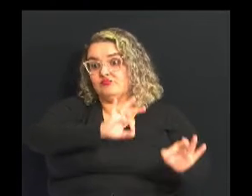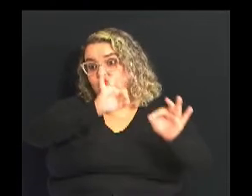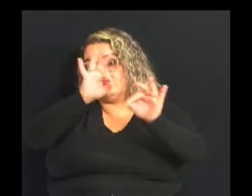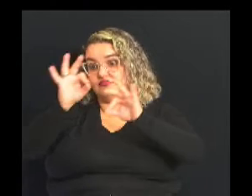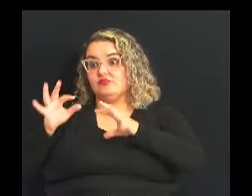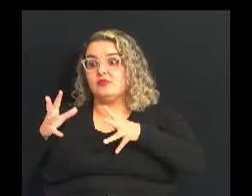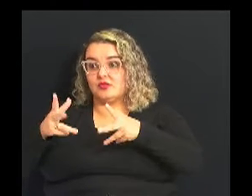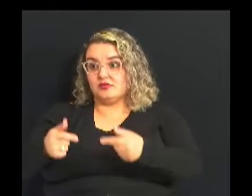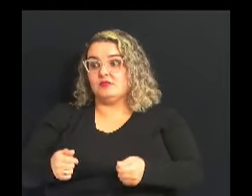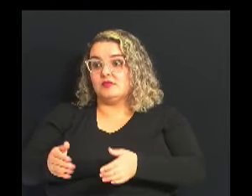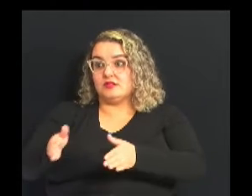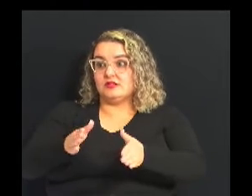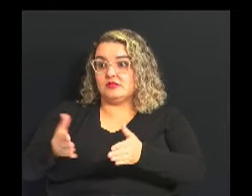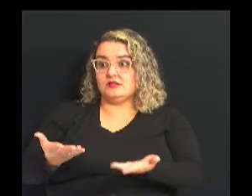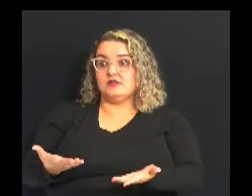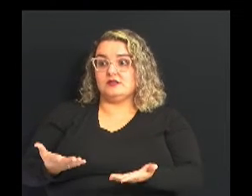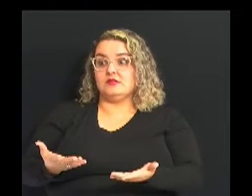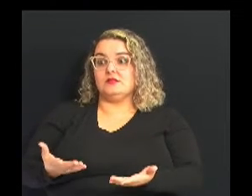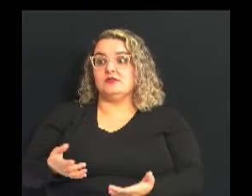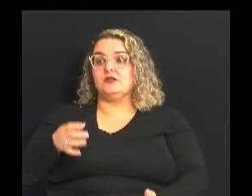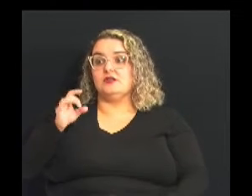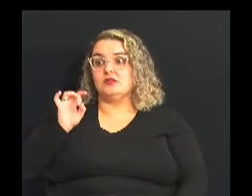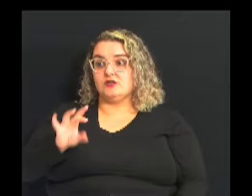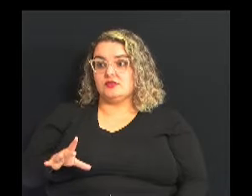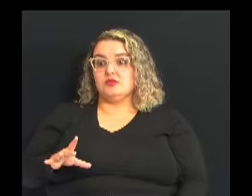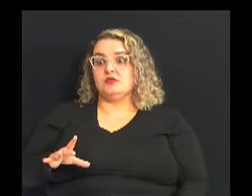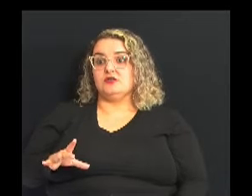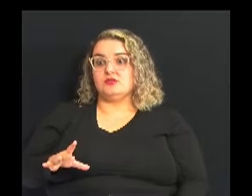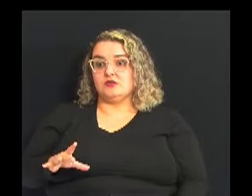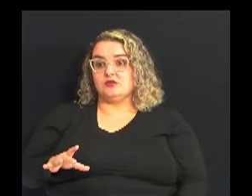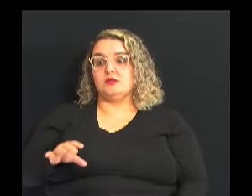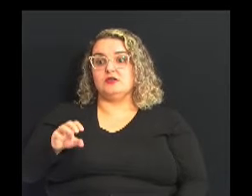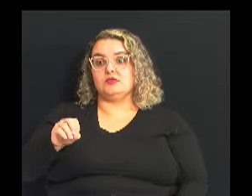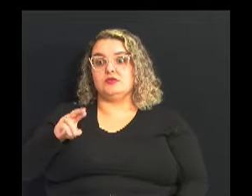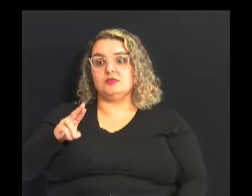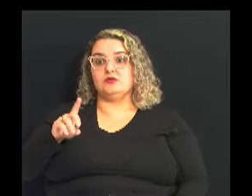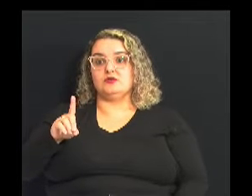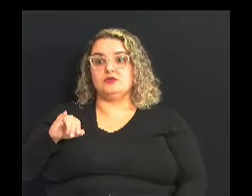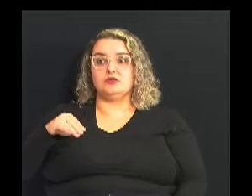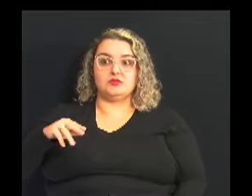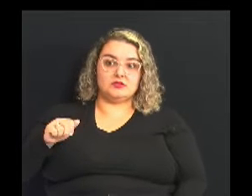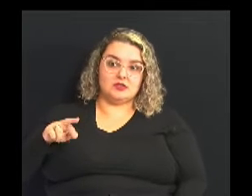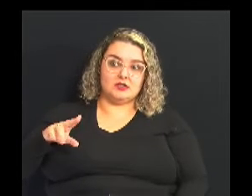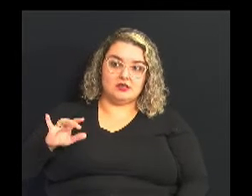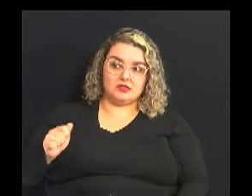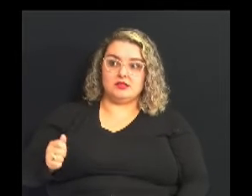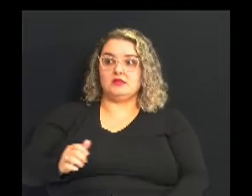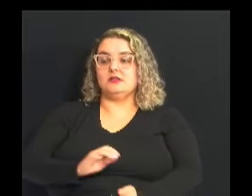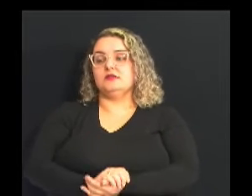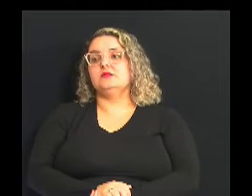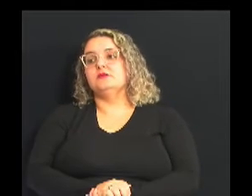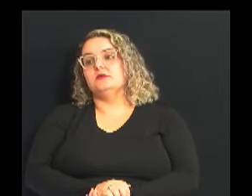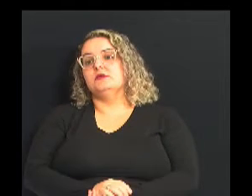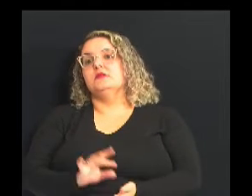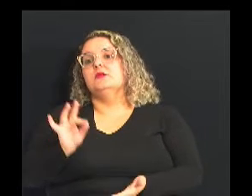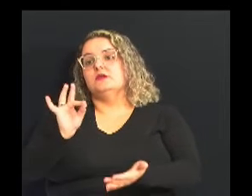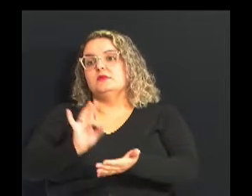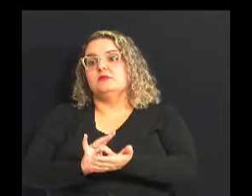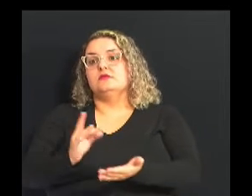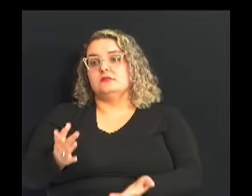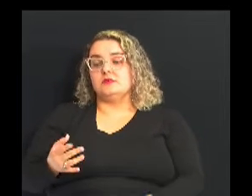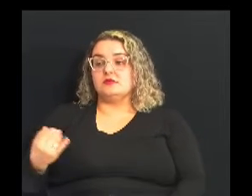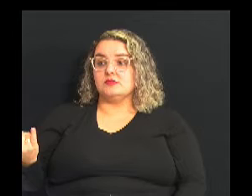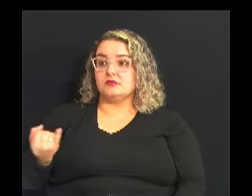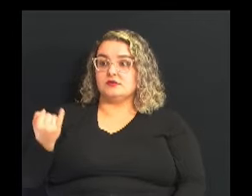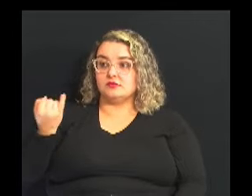época, efetivamente, eram transmitidas apenas as sessões ordinárias, só isso que se transmitia. efetivamente, cabe lembrar que a gente funcionava